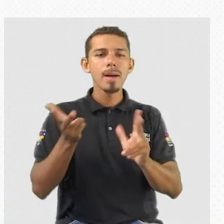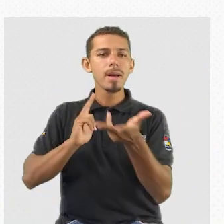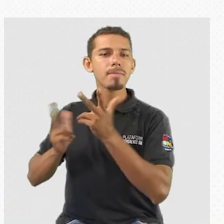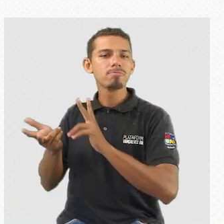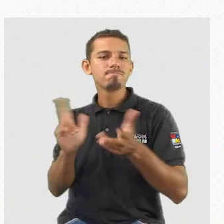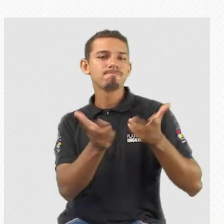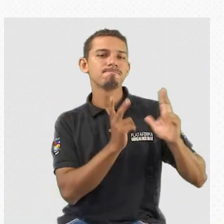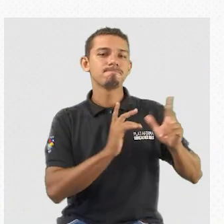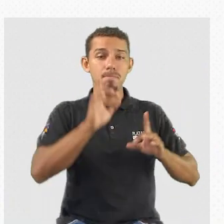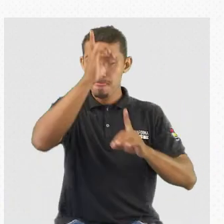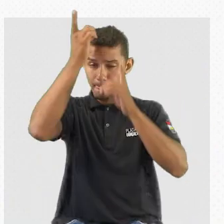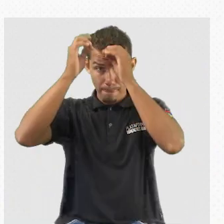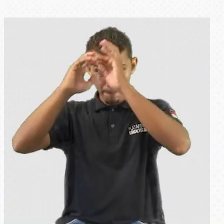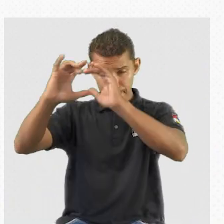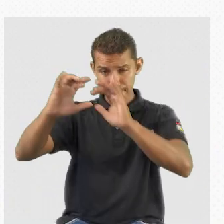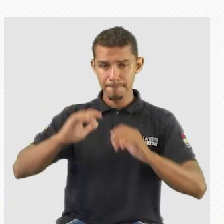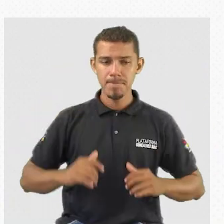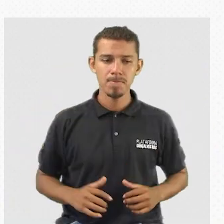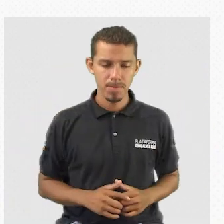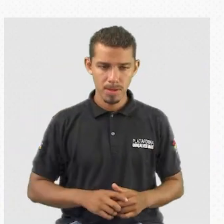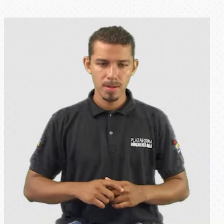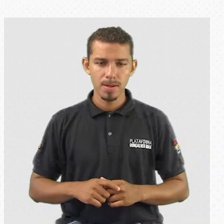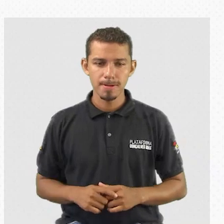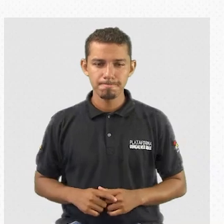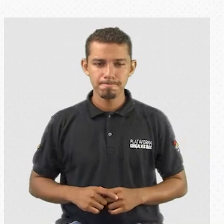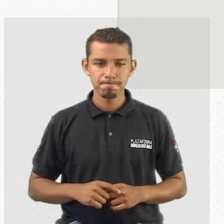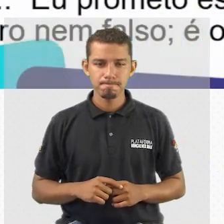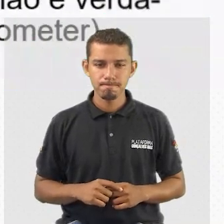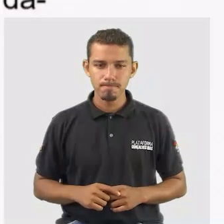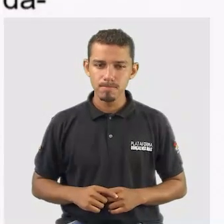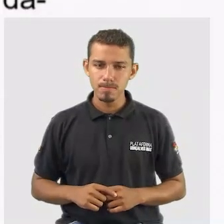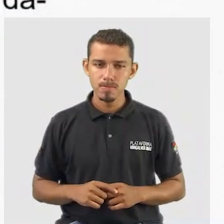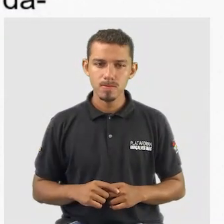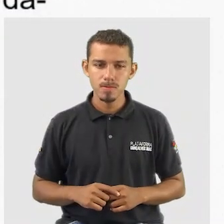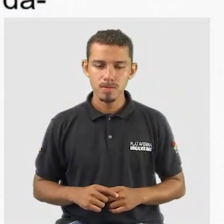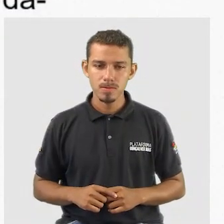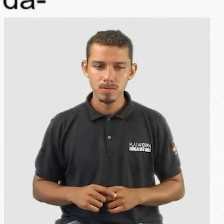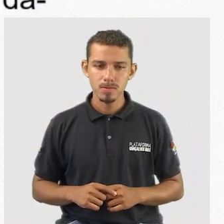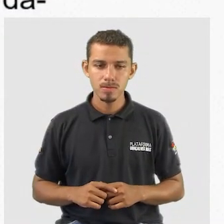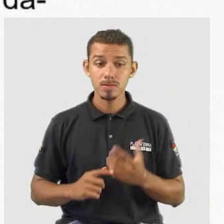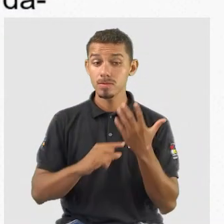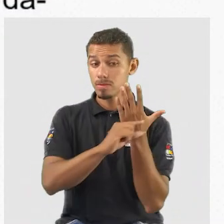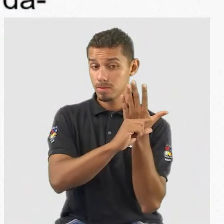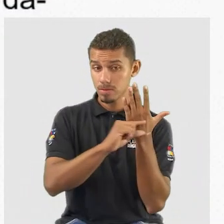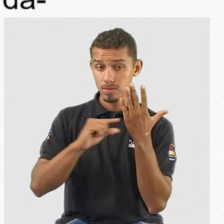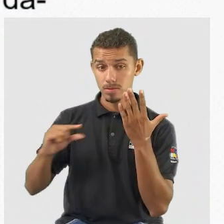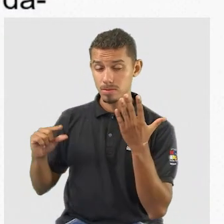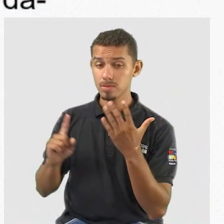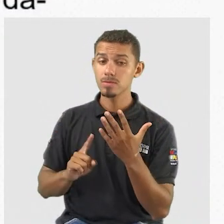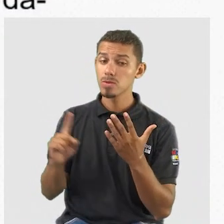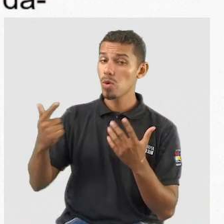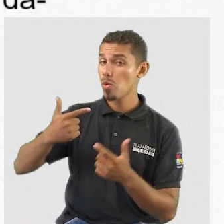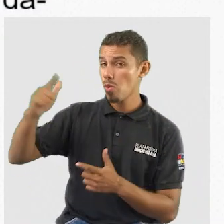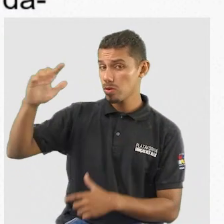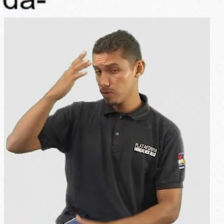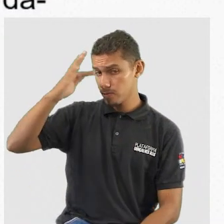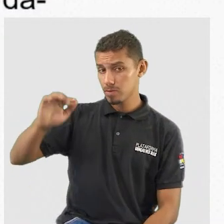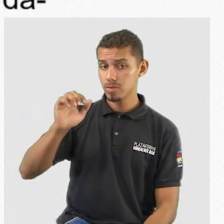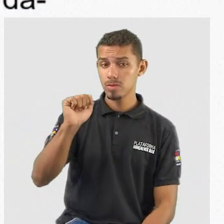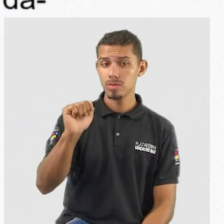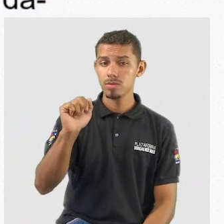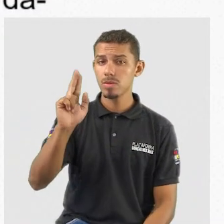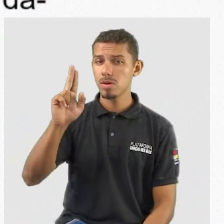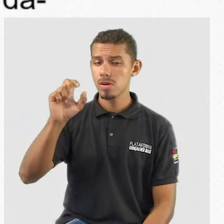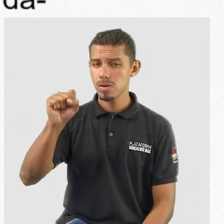ou um ideal mental, ok? O significado da palavra. Então vamos seguir aqui. Aí nós temos um outro filósofo, que é o